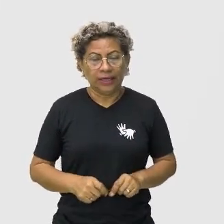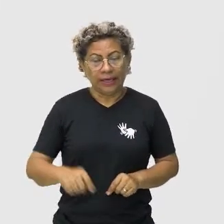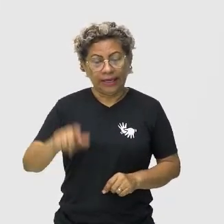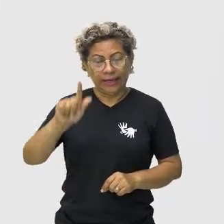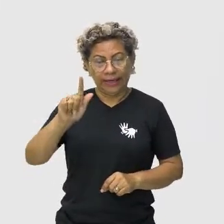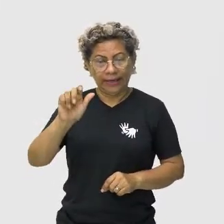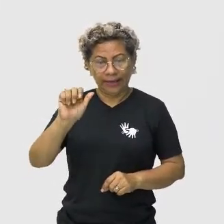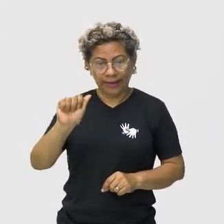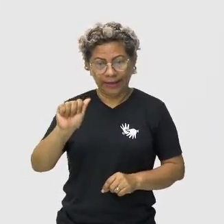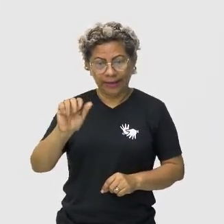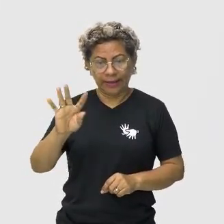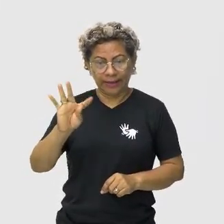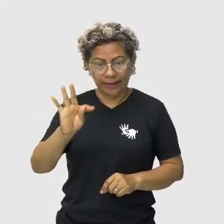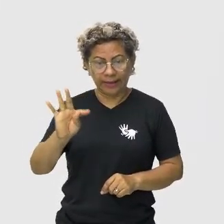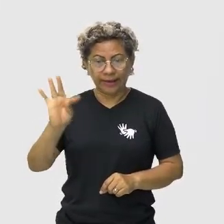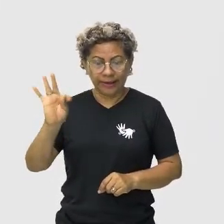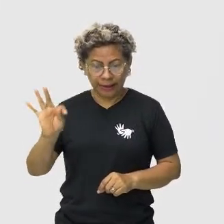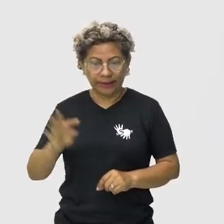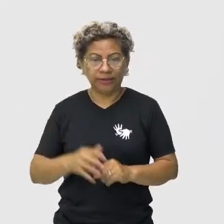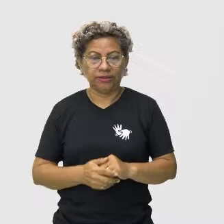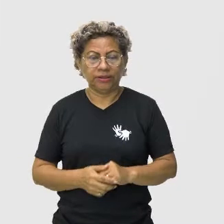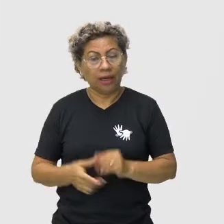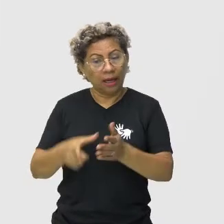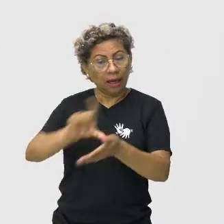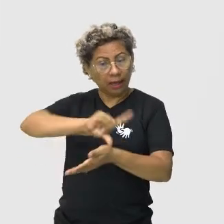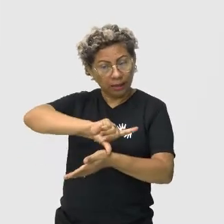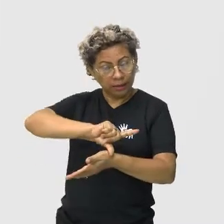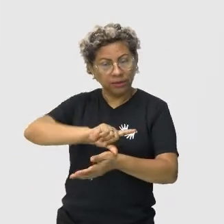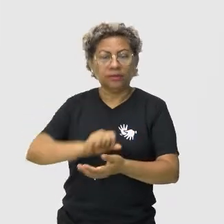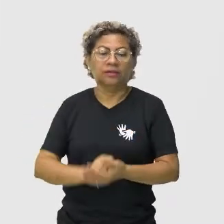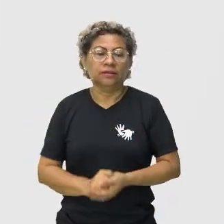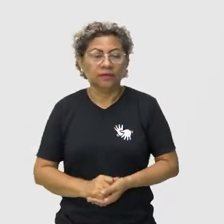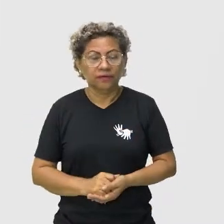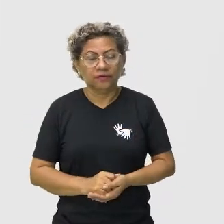GATT, tá? E ele foi criado, gente, em